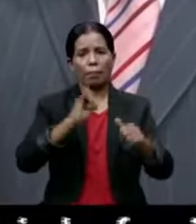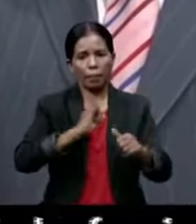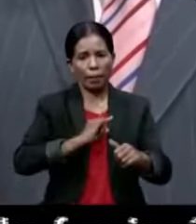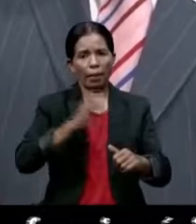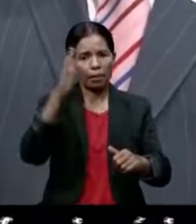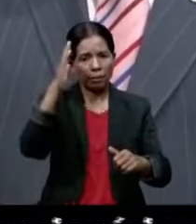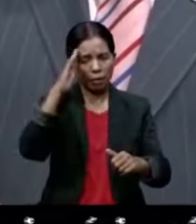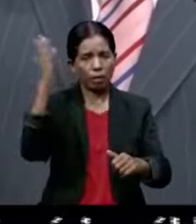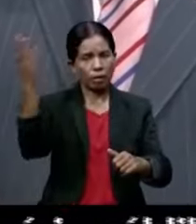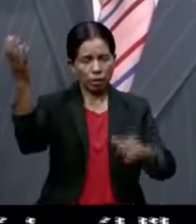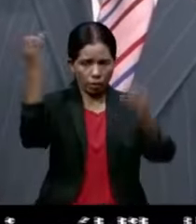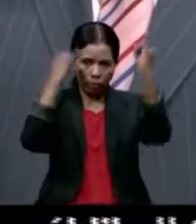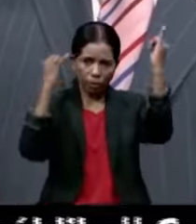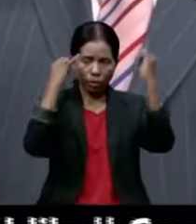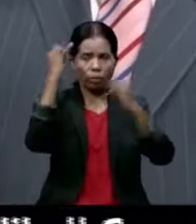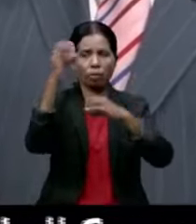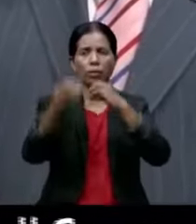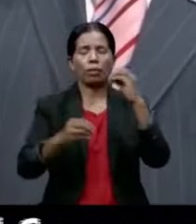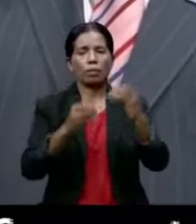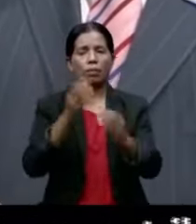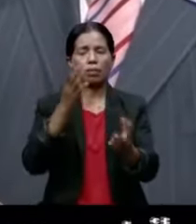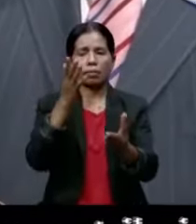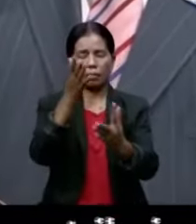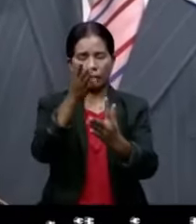iha informasaun ruma nebe mak tama